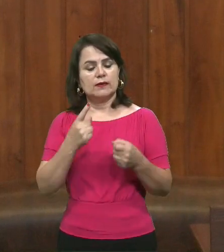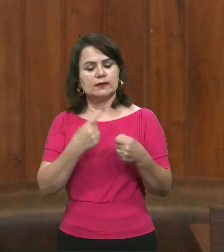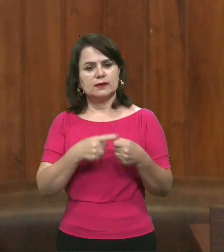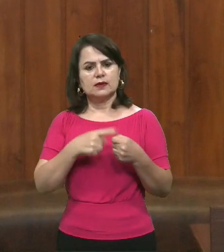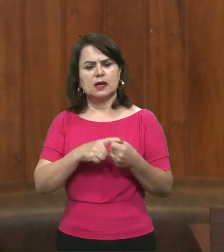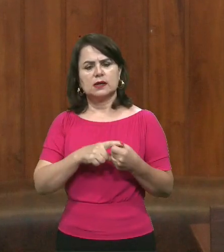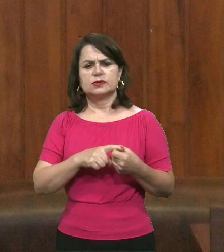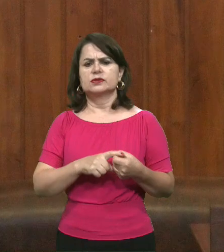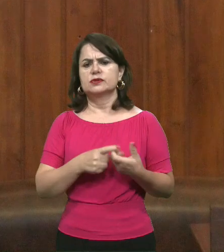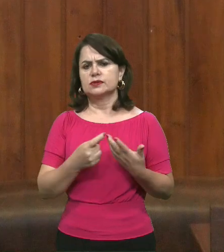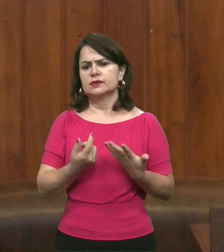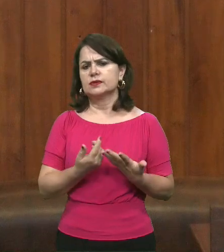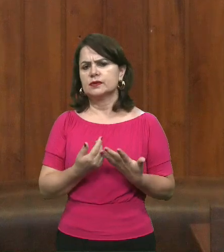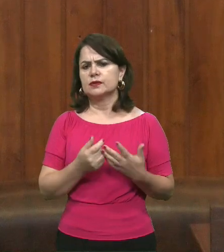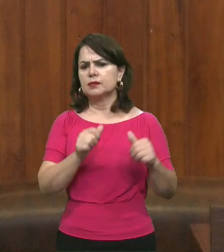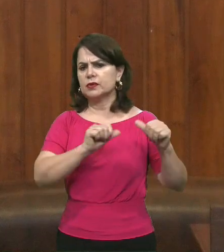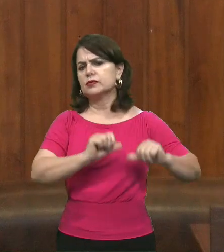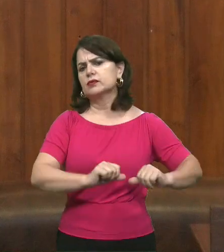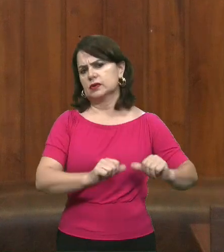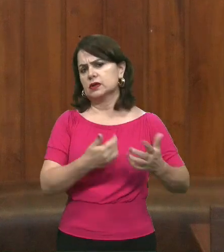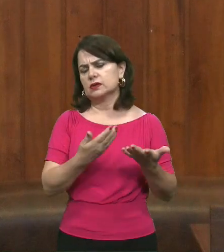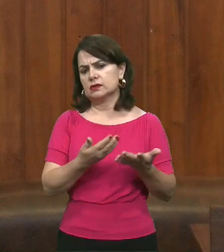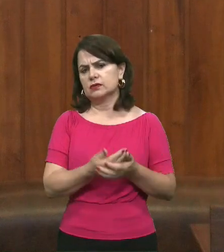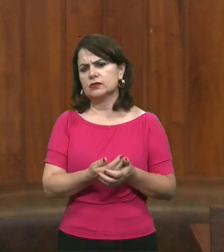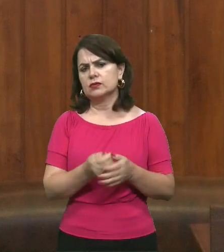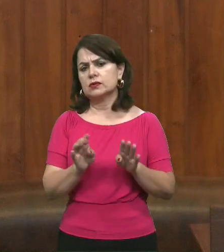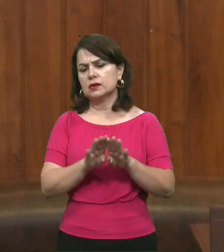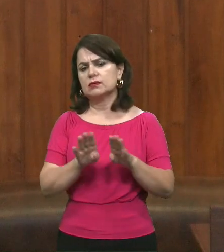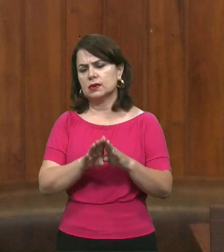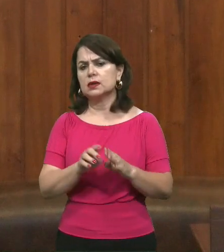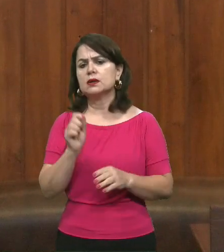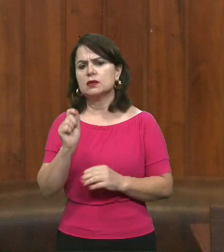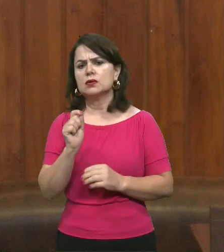famílias, gerando um